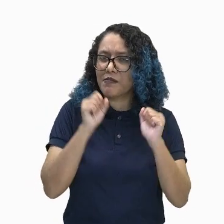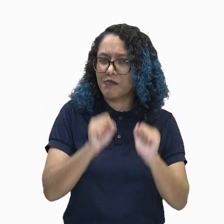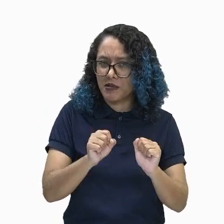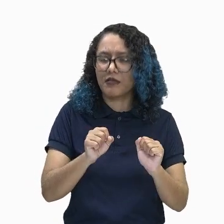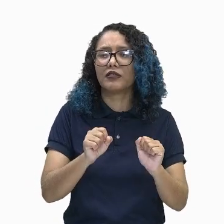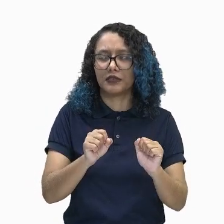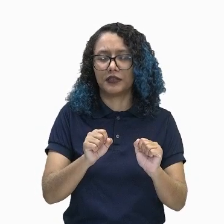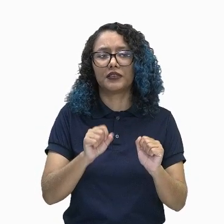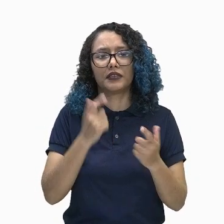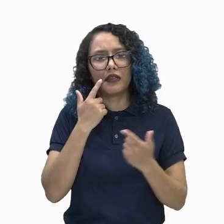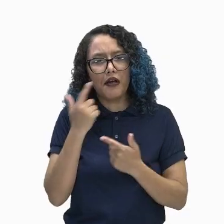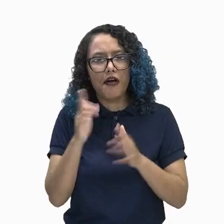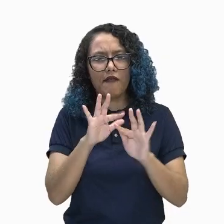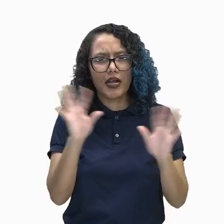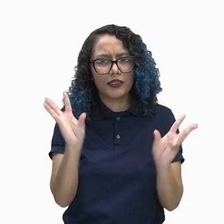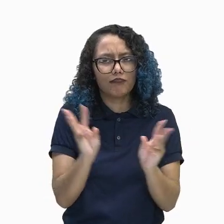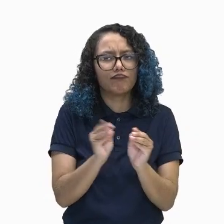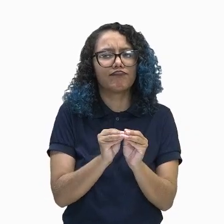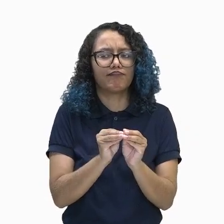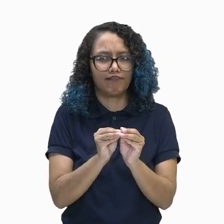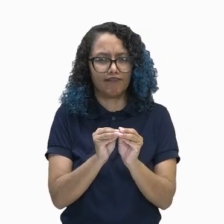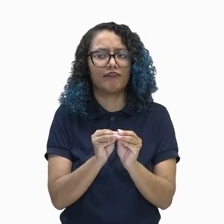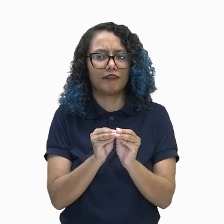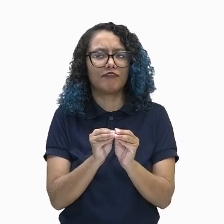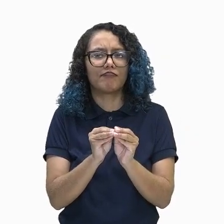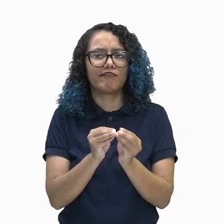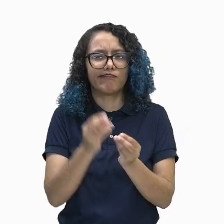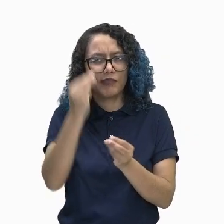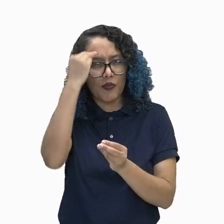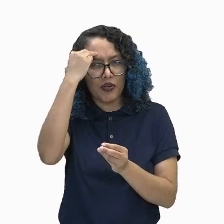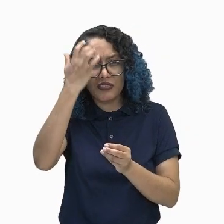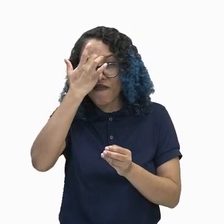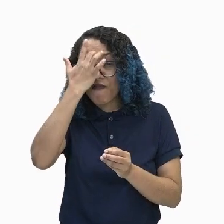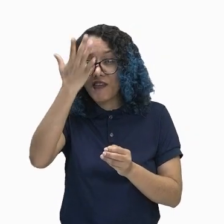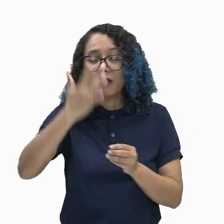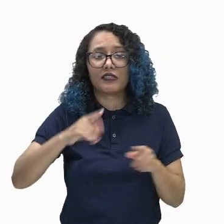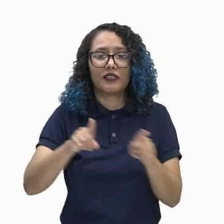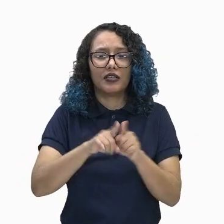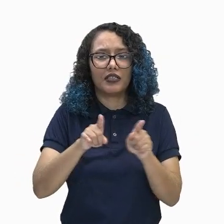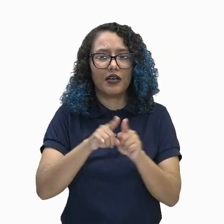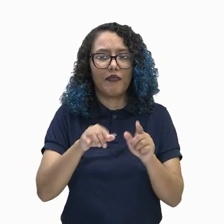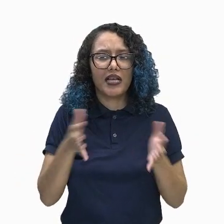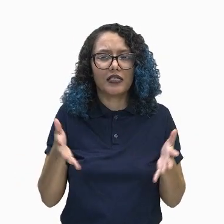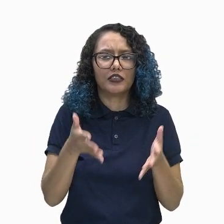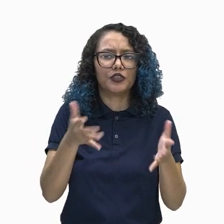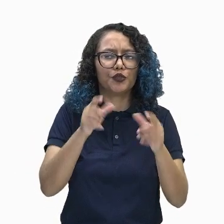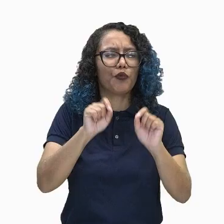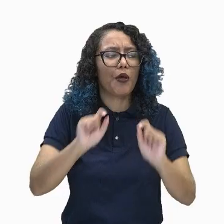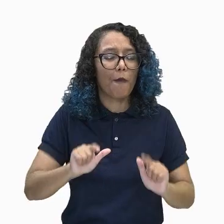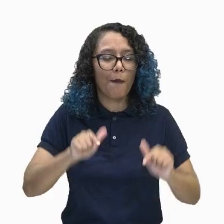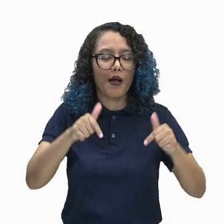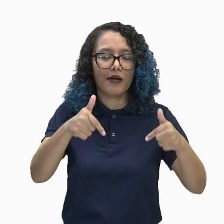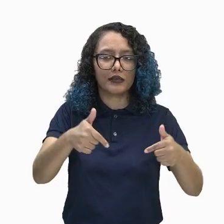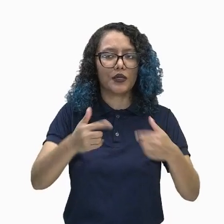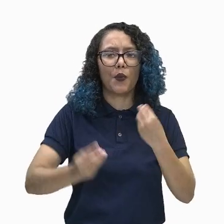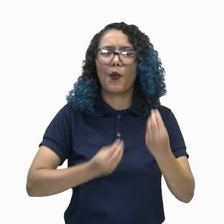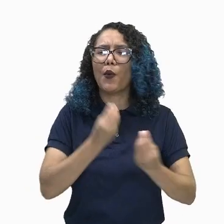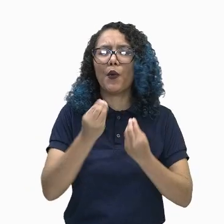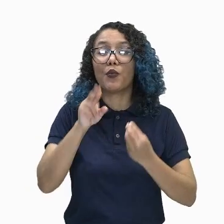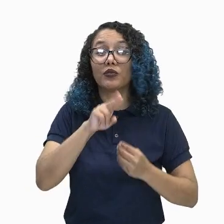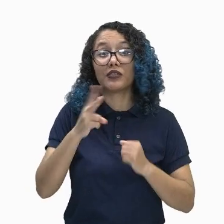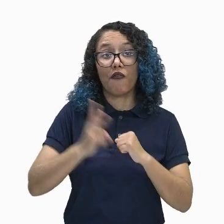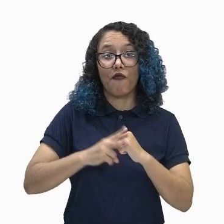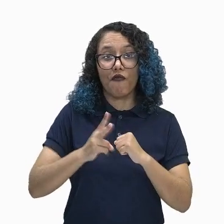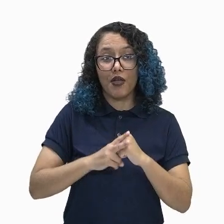uma frase que você memoriza facilmente e é uma frase que te convida a uma ação por meio de um verbo.